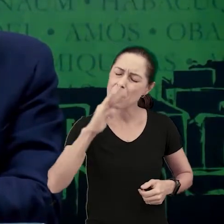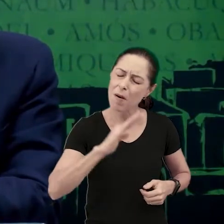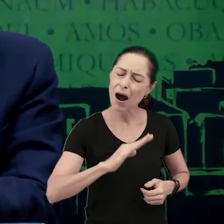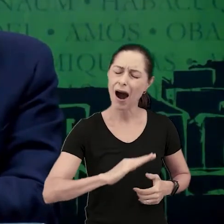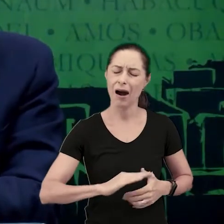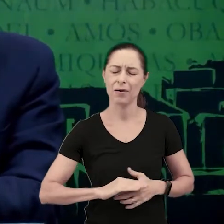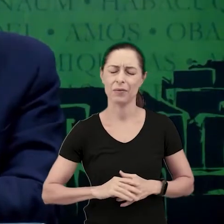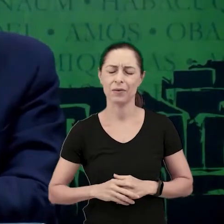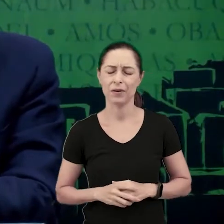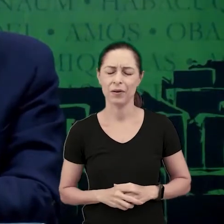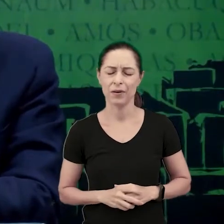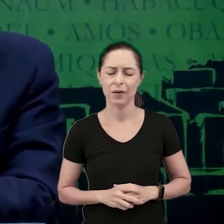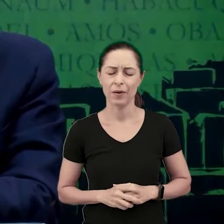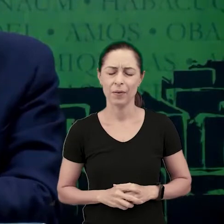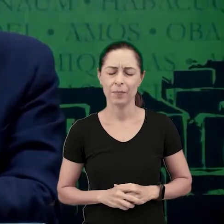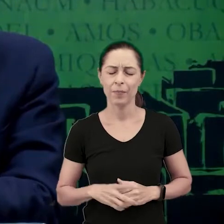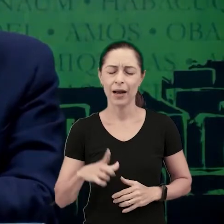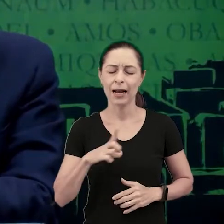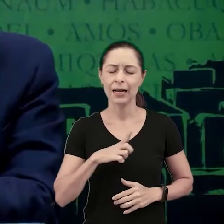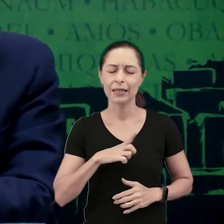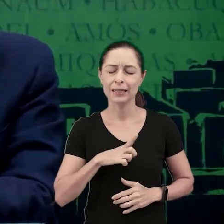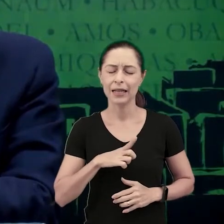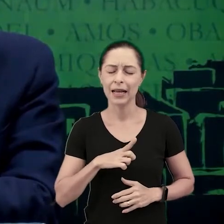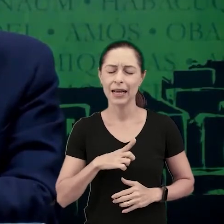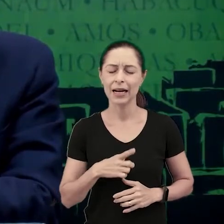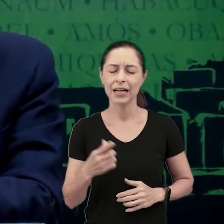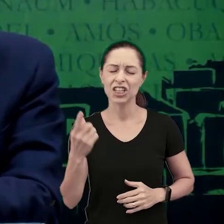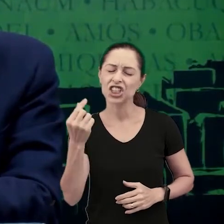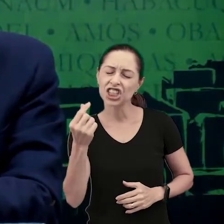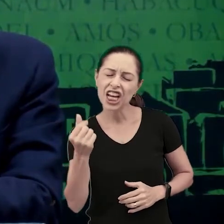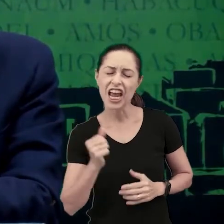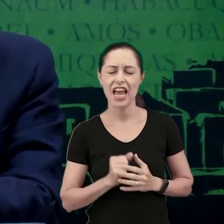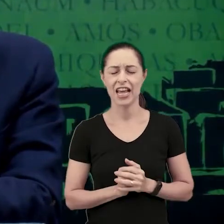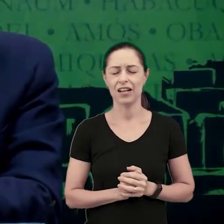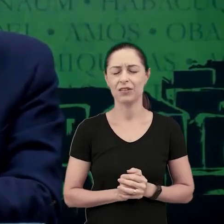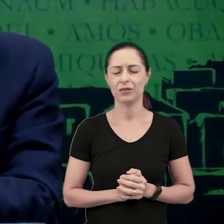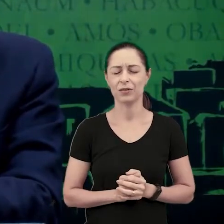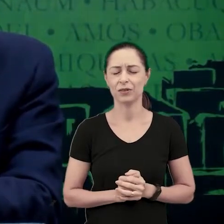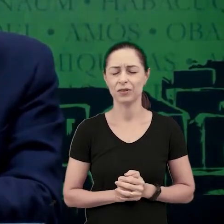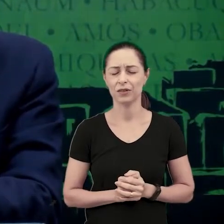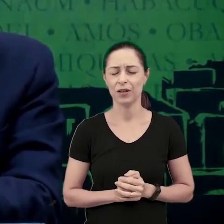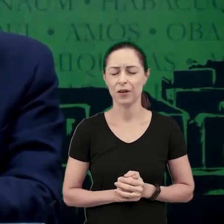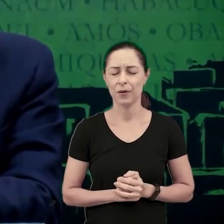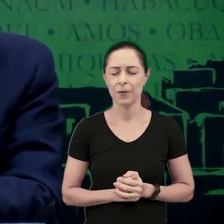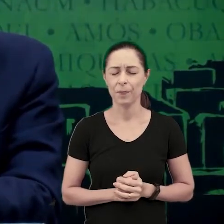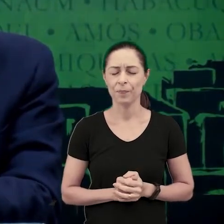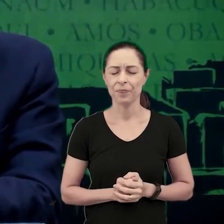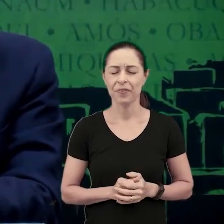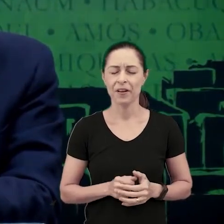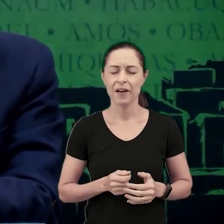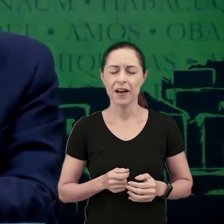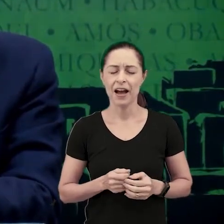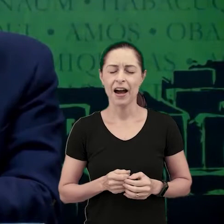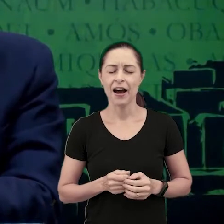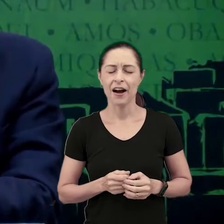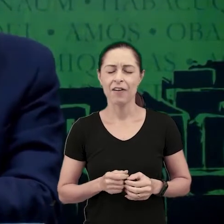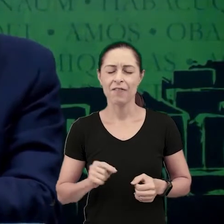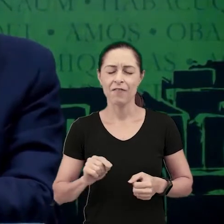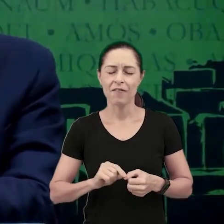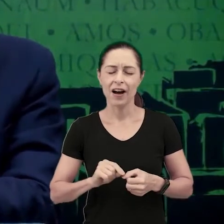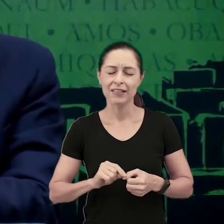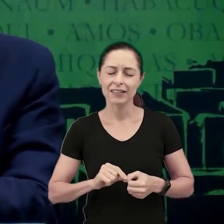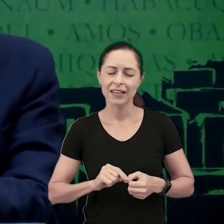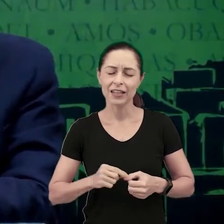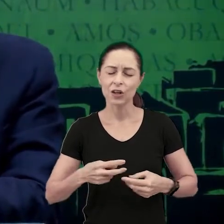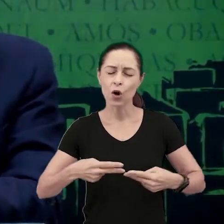para alcançar favores e benefícios pessoais, mercadejando a tua palavra, nós não